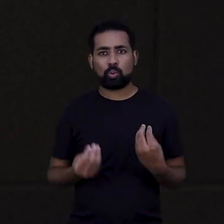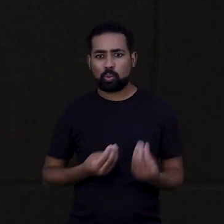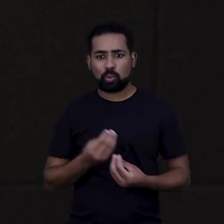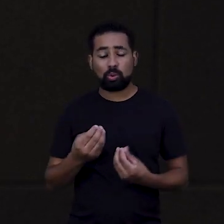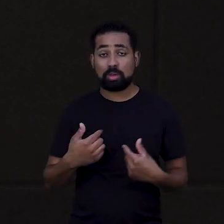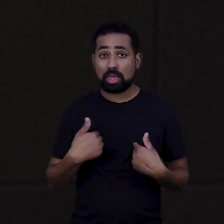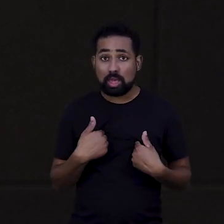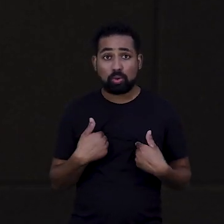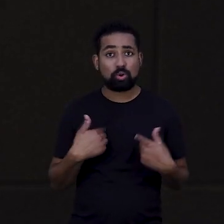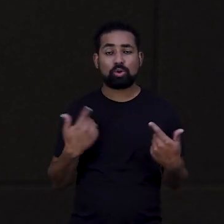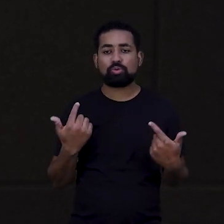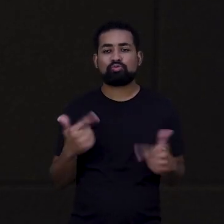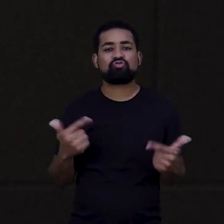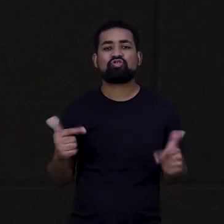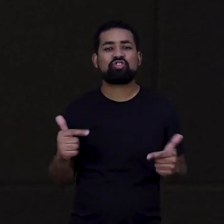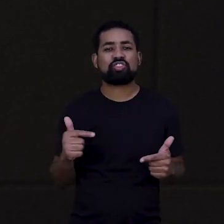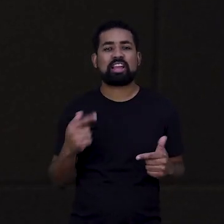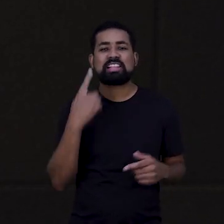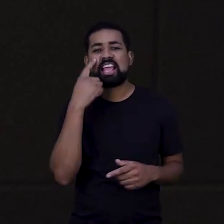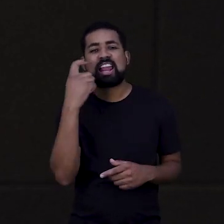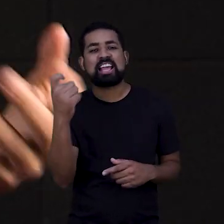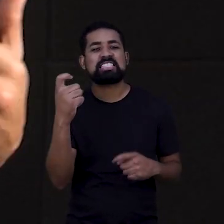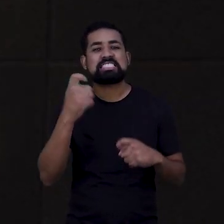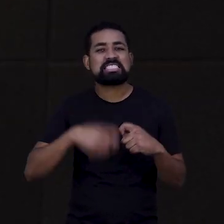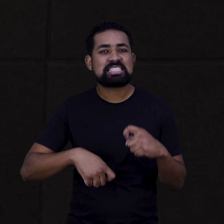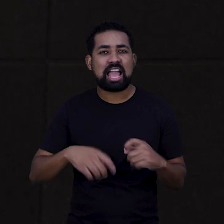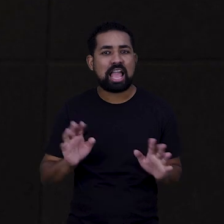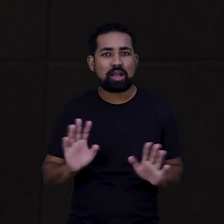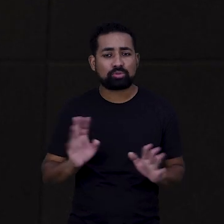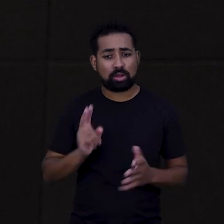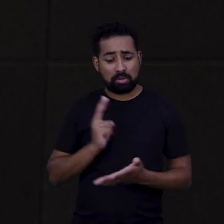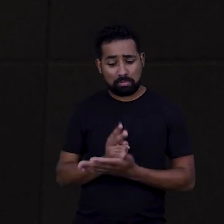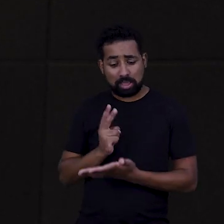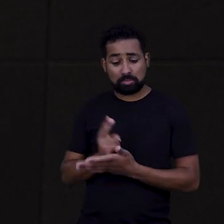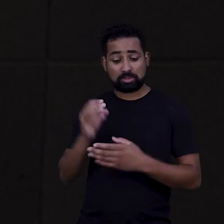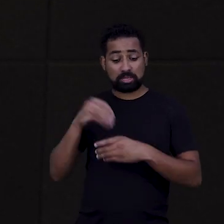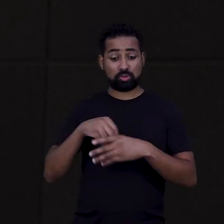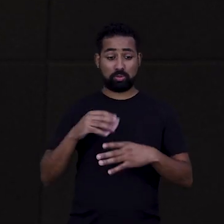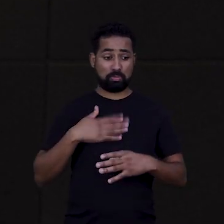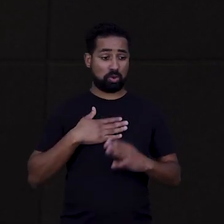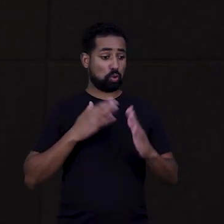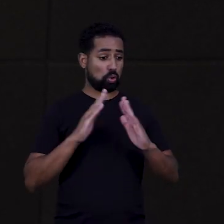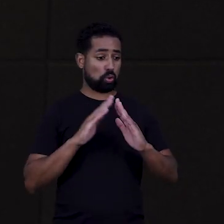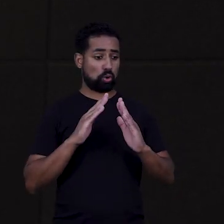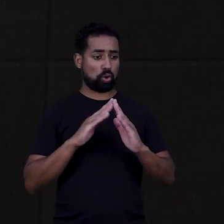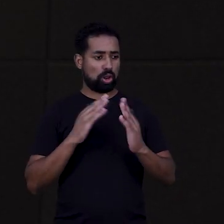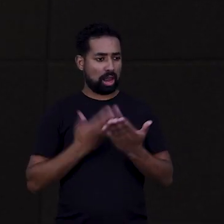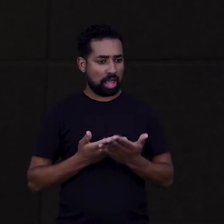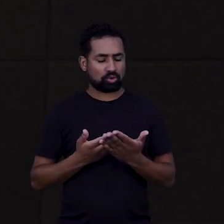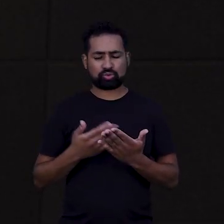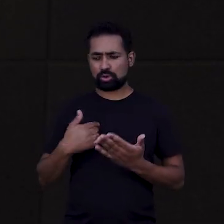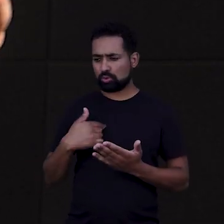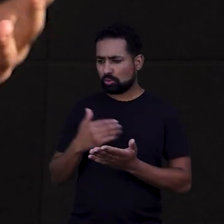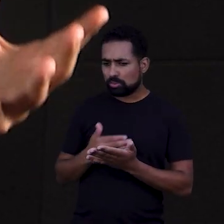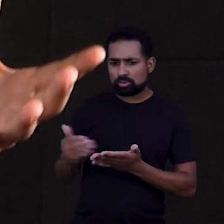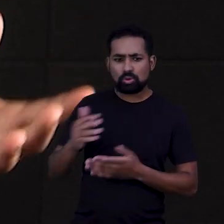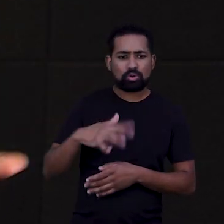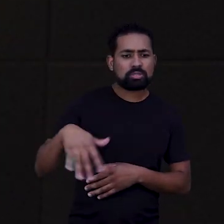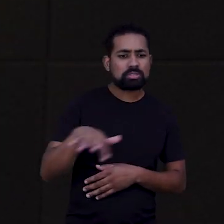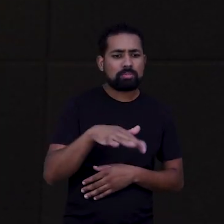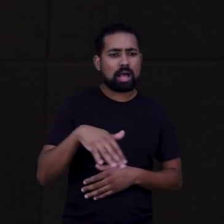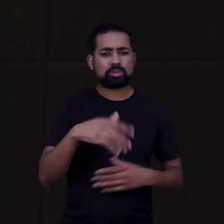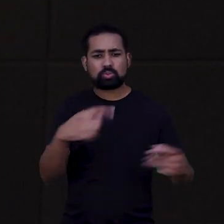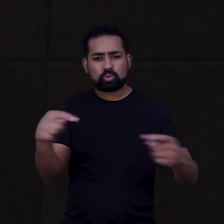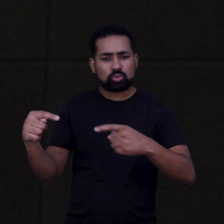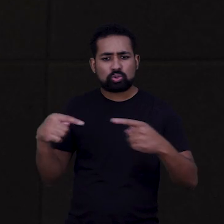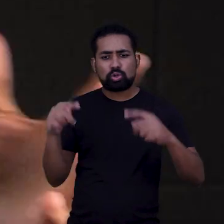não tinha interesse em sexo mesmo dentro do meu colégio onde a gente a gente passou a ter um espaço para falar um pouquinho